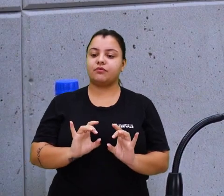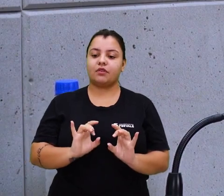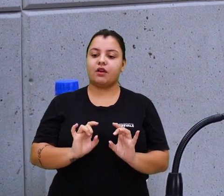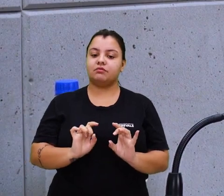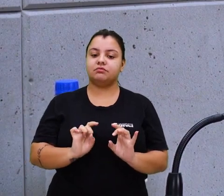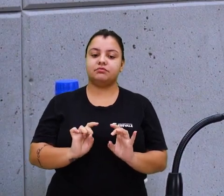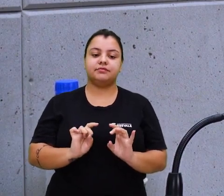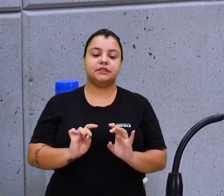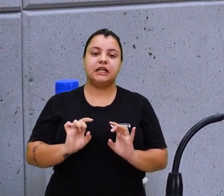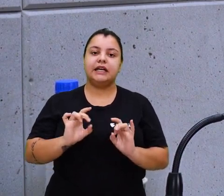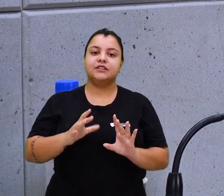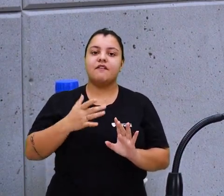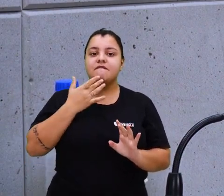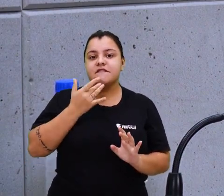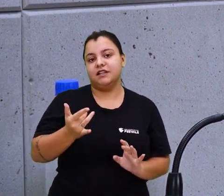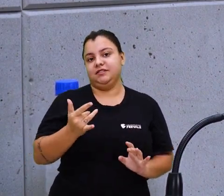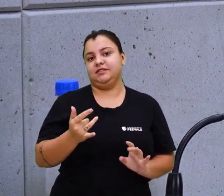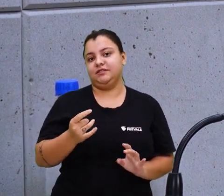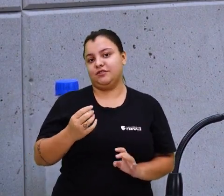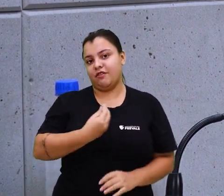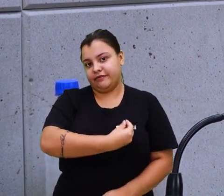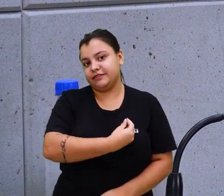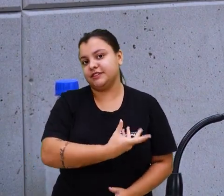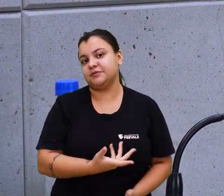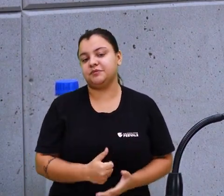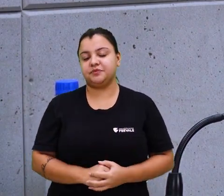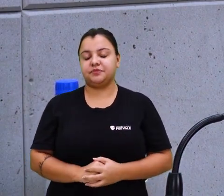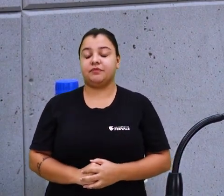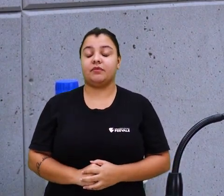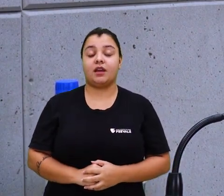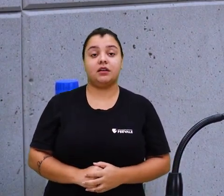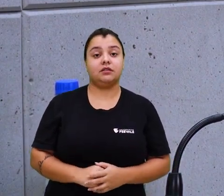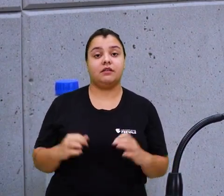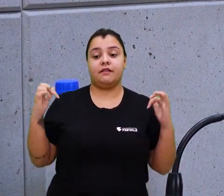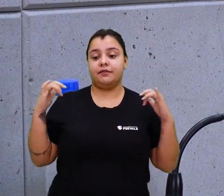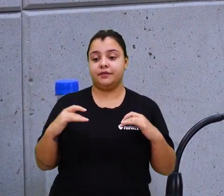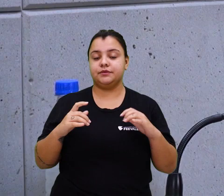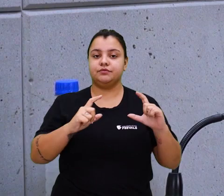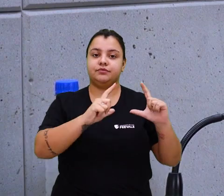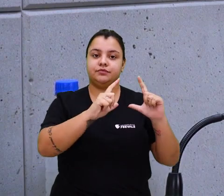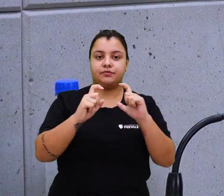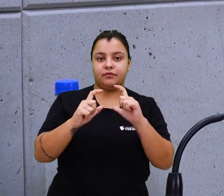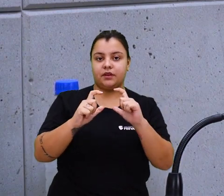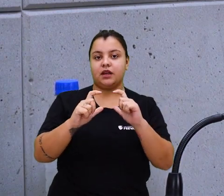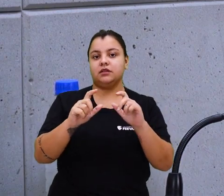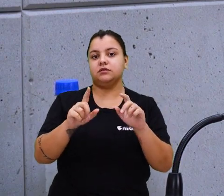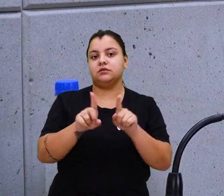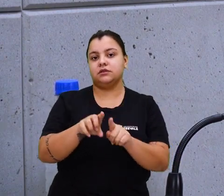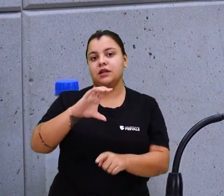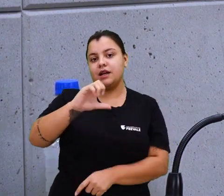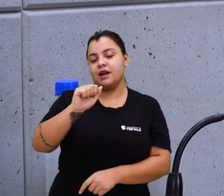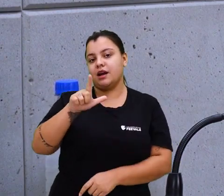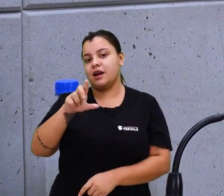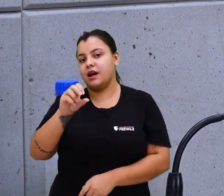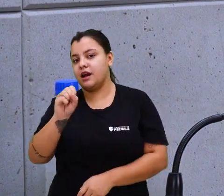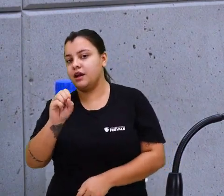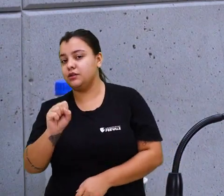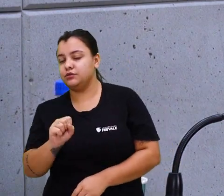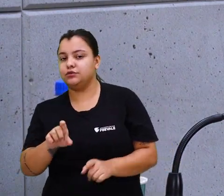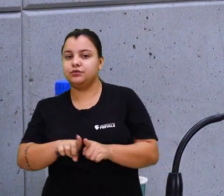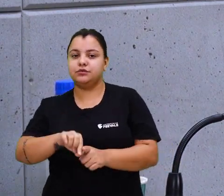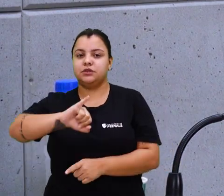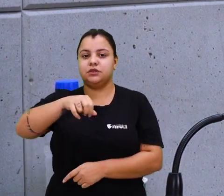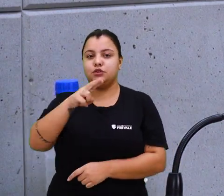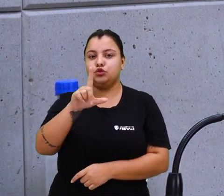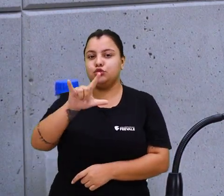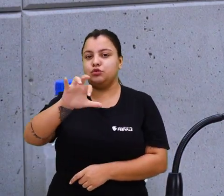ideia eu sou a facilitadora né é quem veio com a imagem visual é o Carlos o Carlos e a Júlia né aí